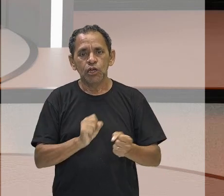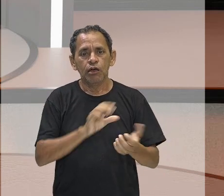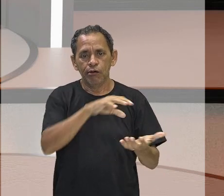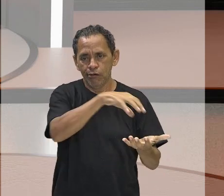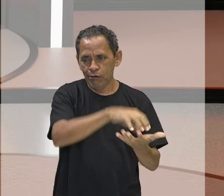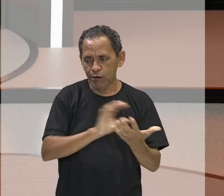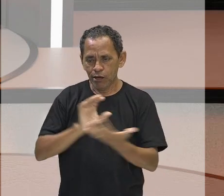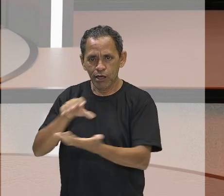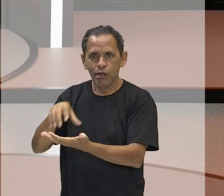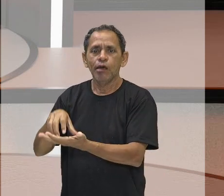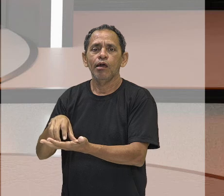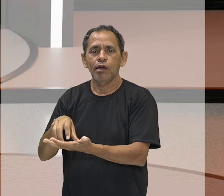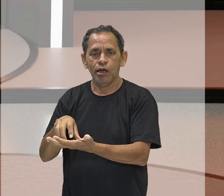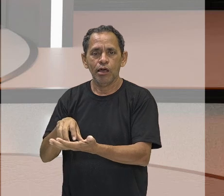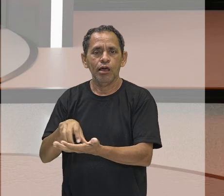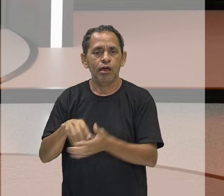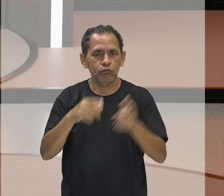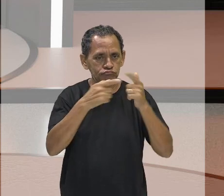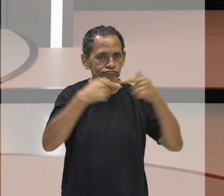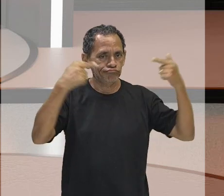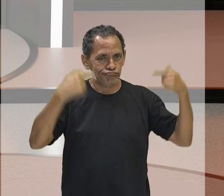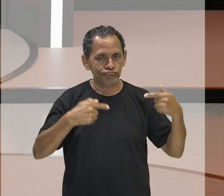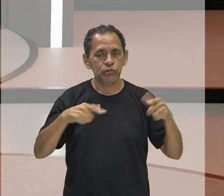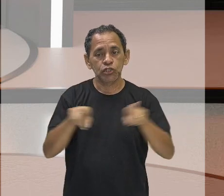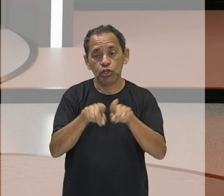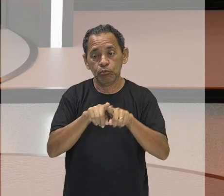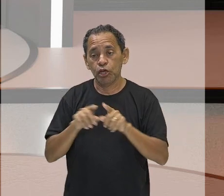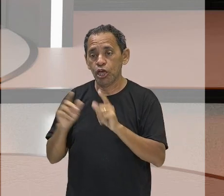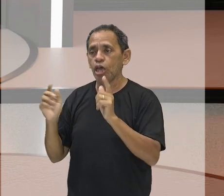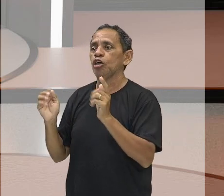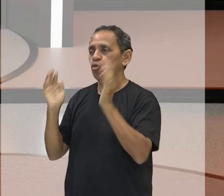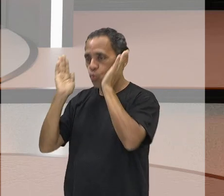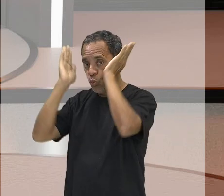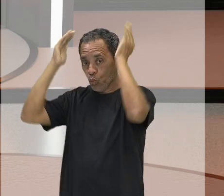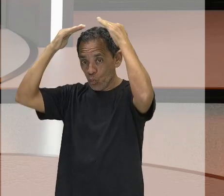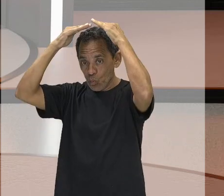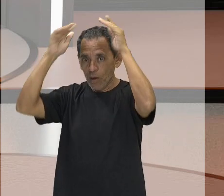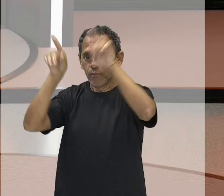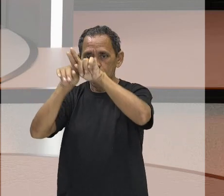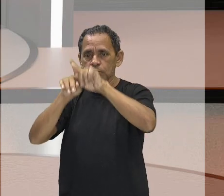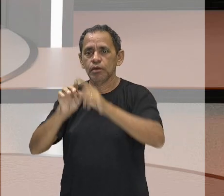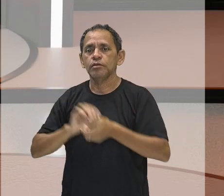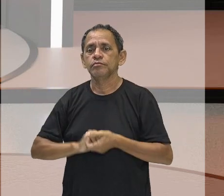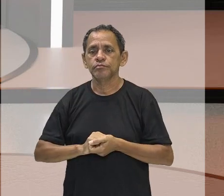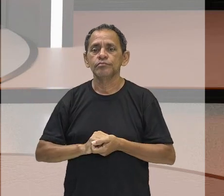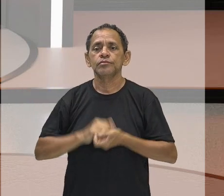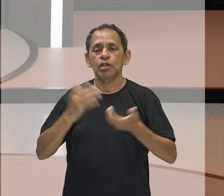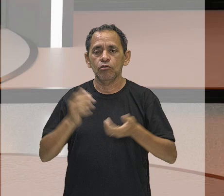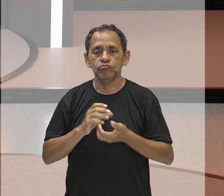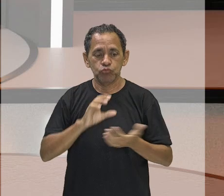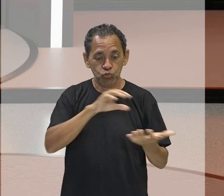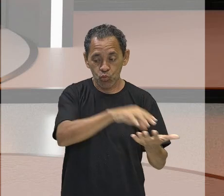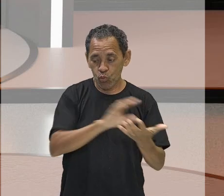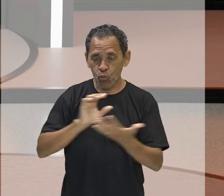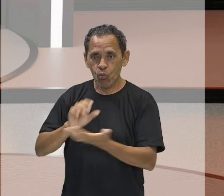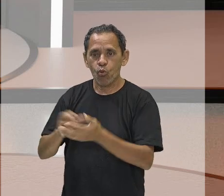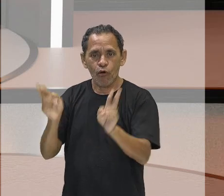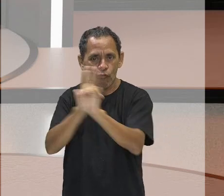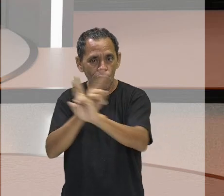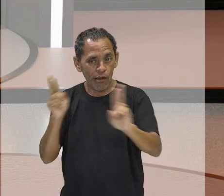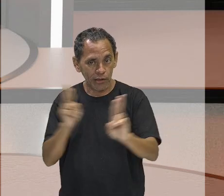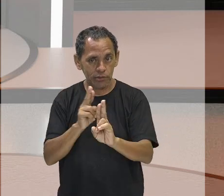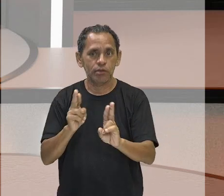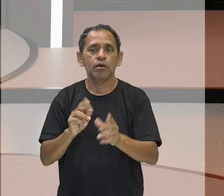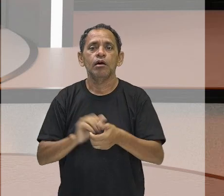de Constantinopla e o próprio Papa, com essa excomunhão, por assim dizer, de ambos, um em relação ao outro,